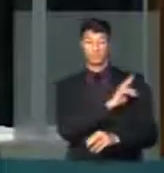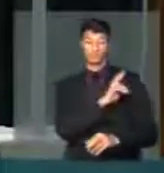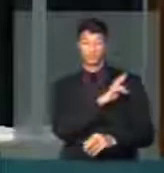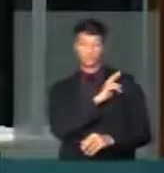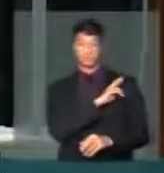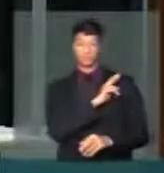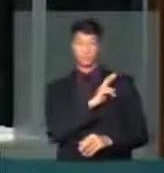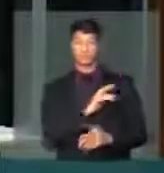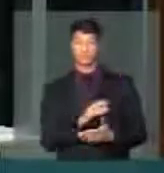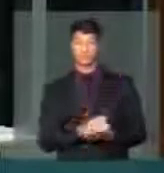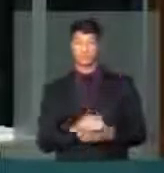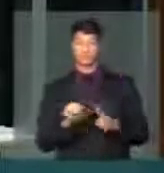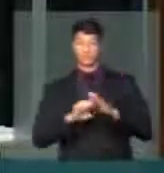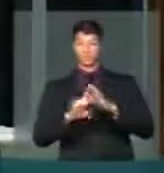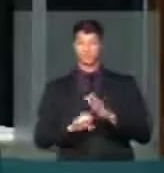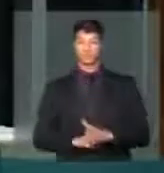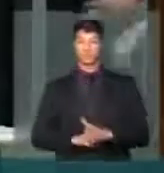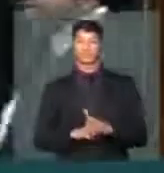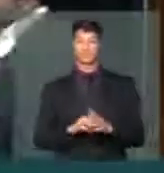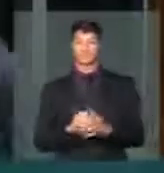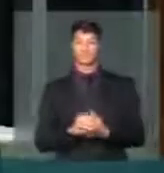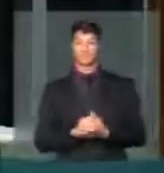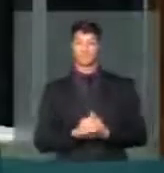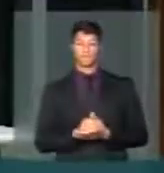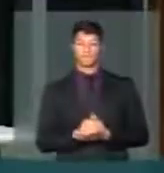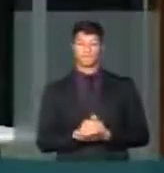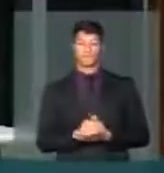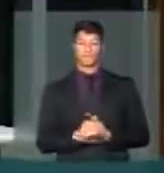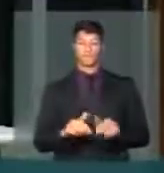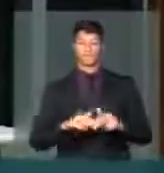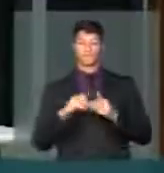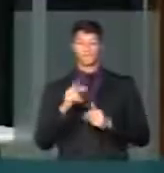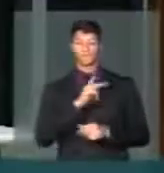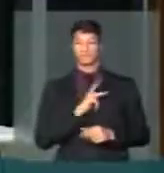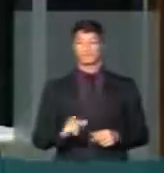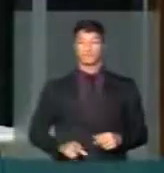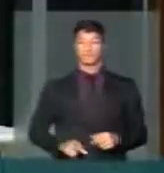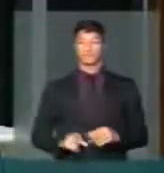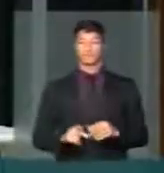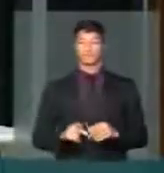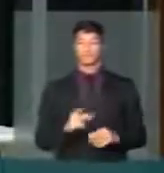responsabilidade das empresas estatais pelo presidente do